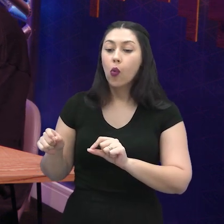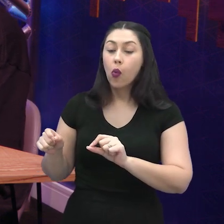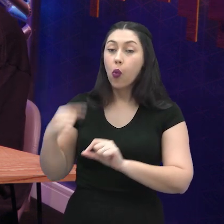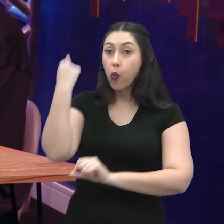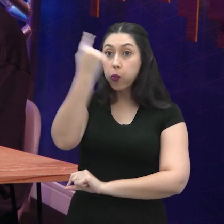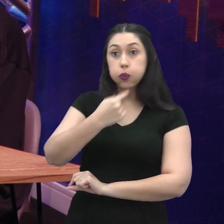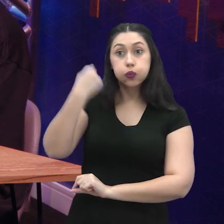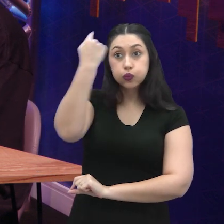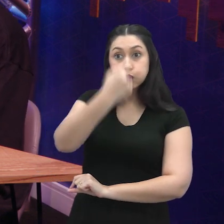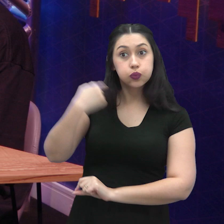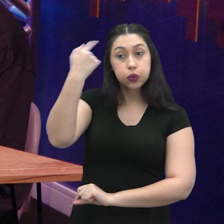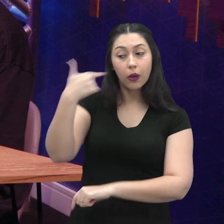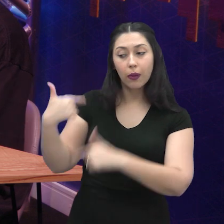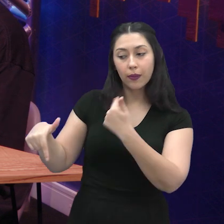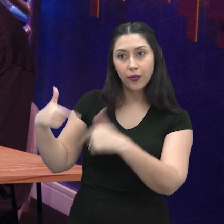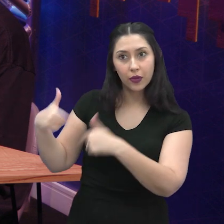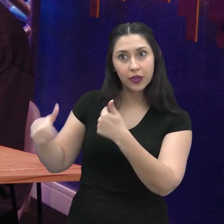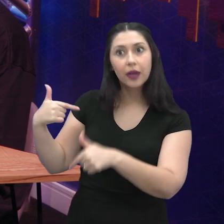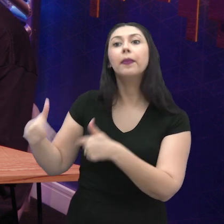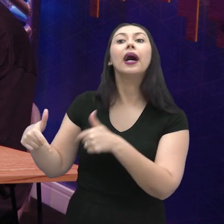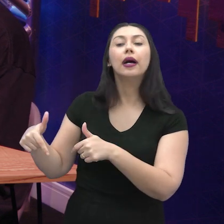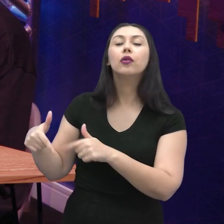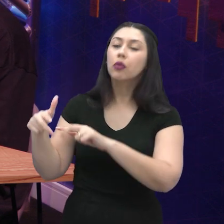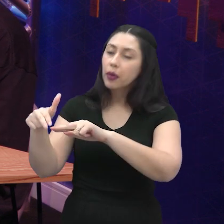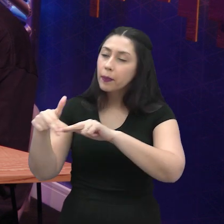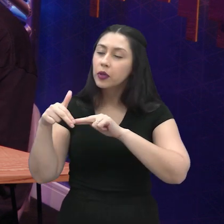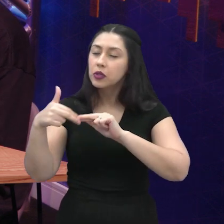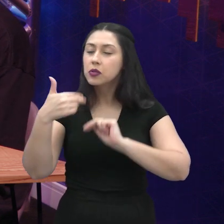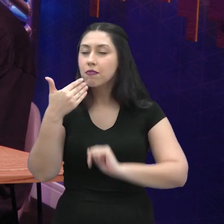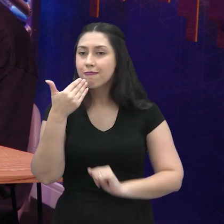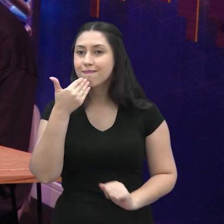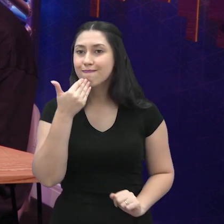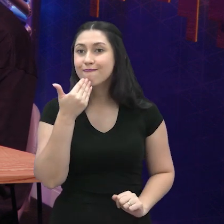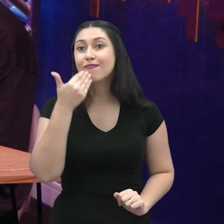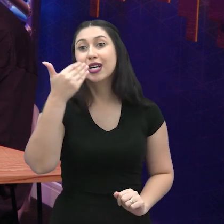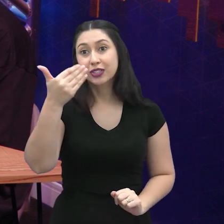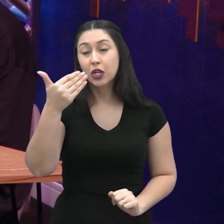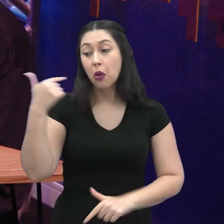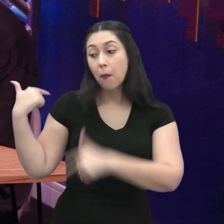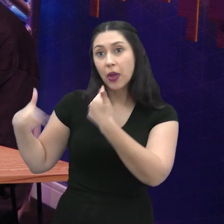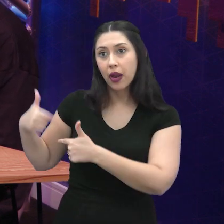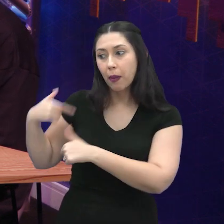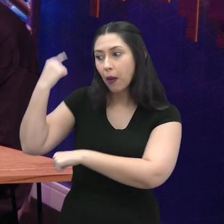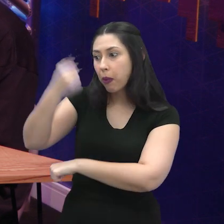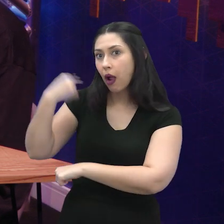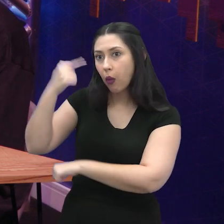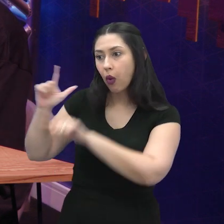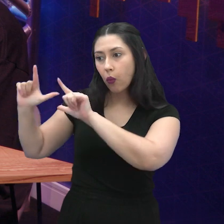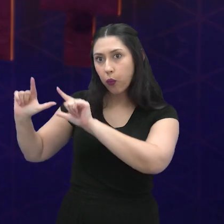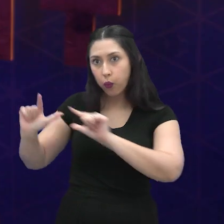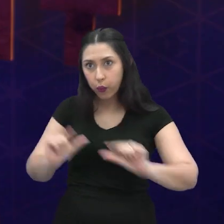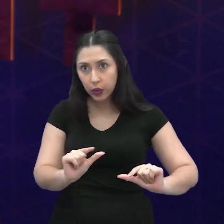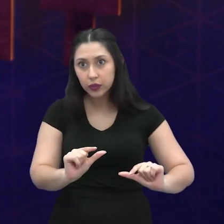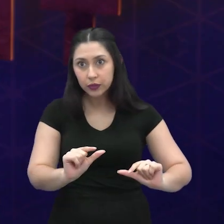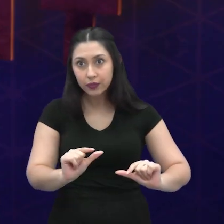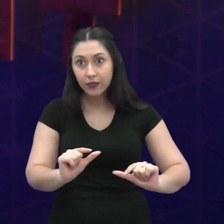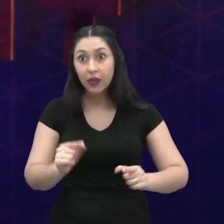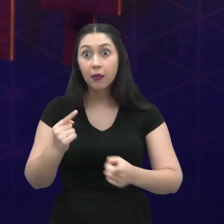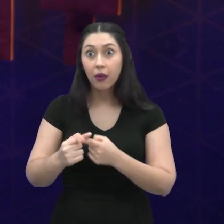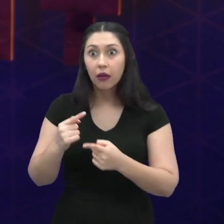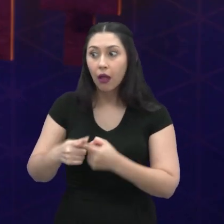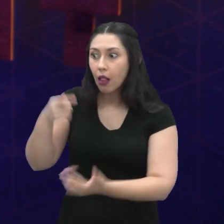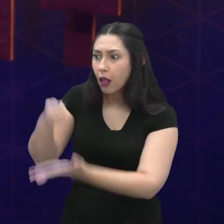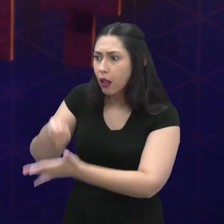carga horária, né? Que é o que levou eles a fazer essa carta de justificativa pedindo a redução da jornada. A carga